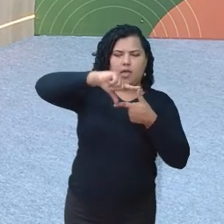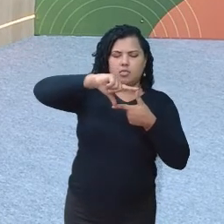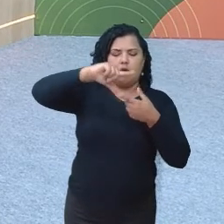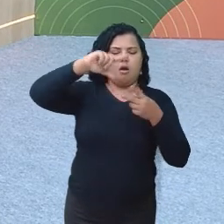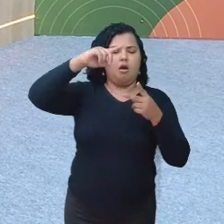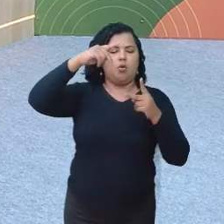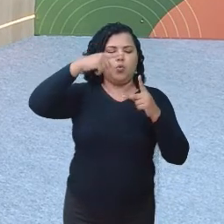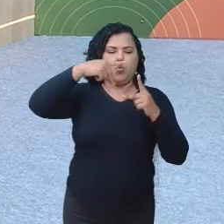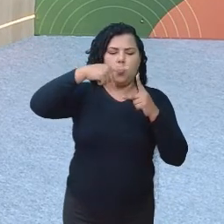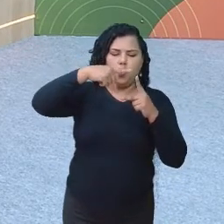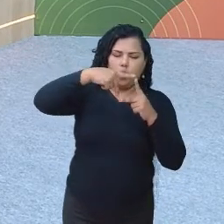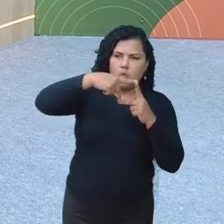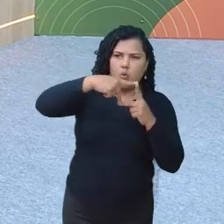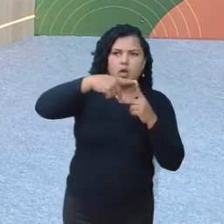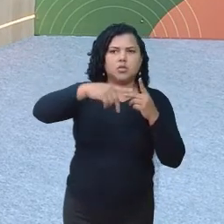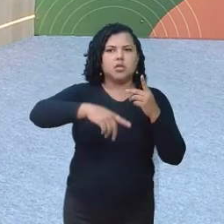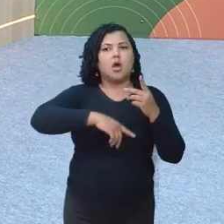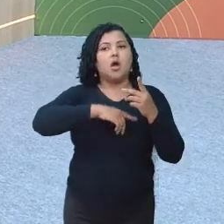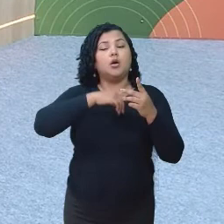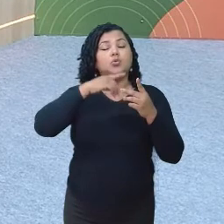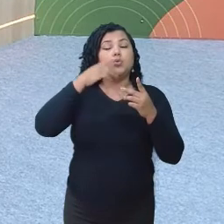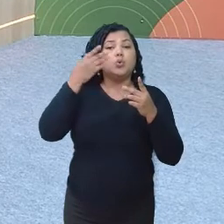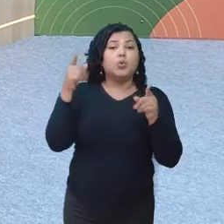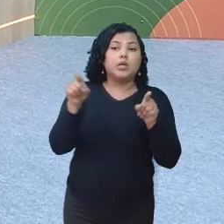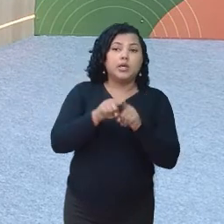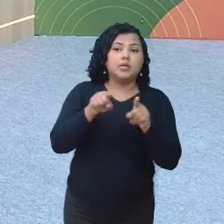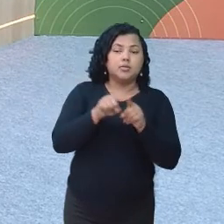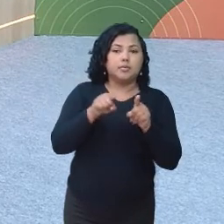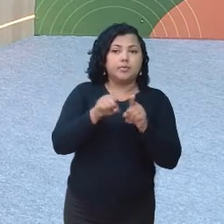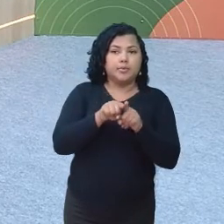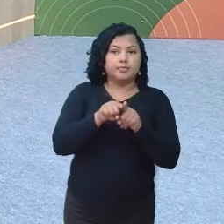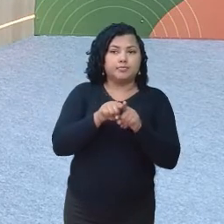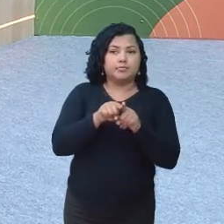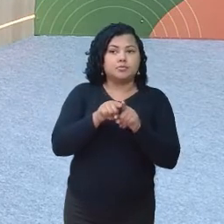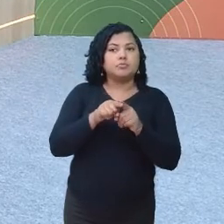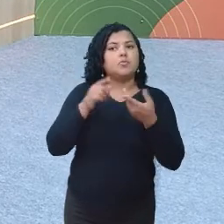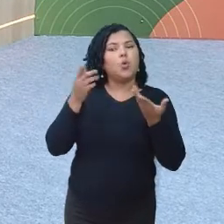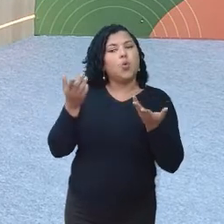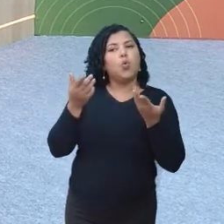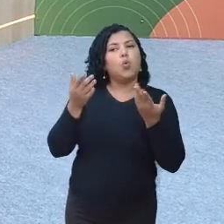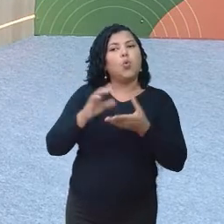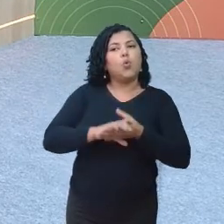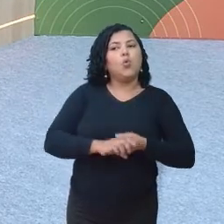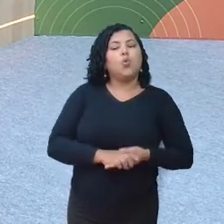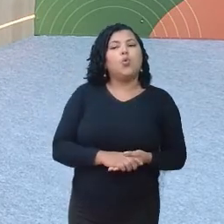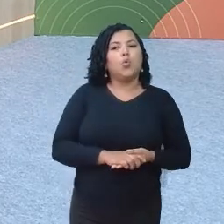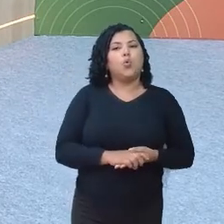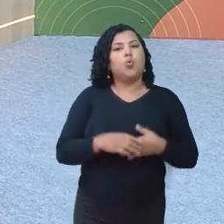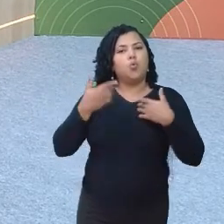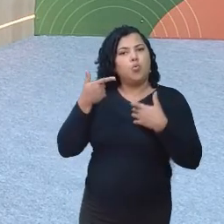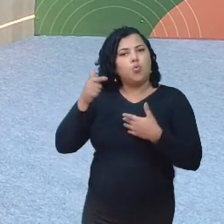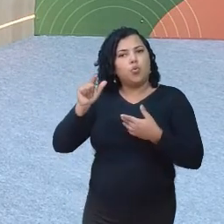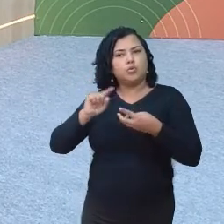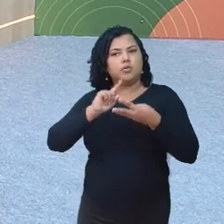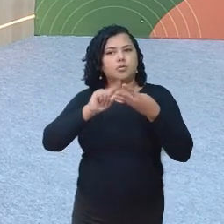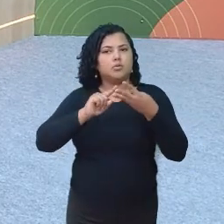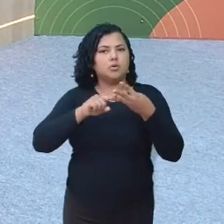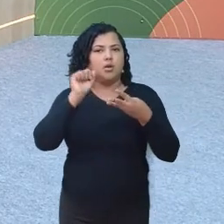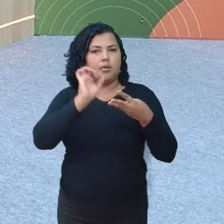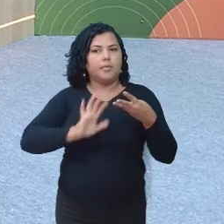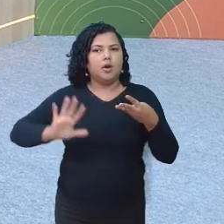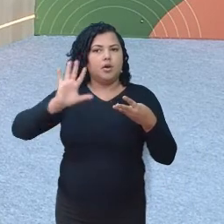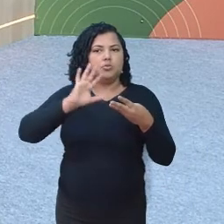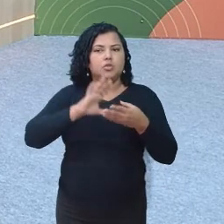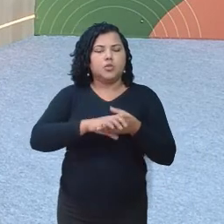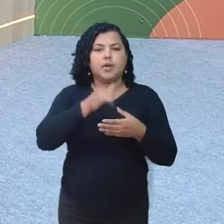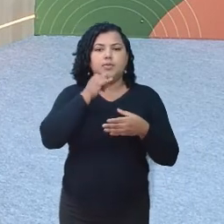todas elas são paralelogramos, porque em todas elas eu tenho aquela definição de paralelogramo, que são lados paralelos,